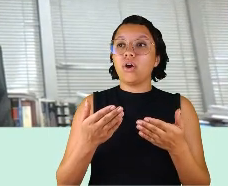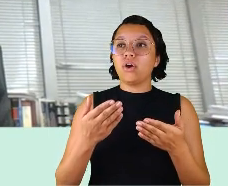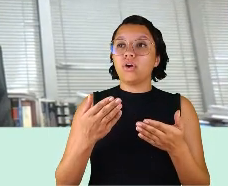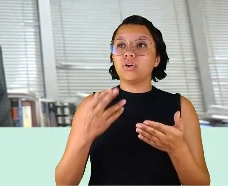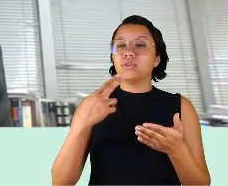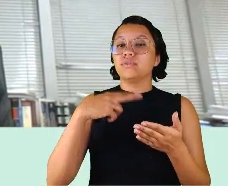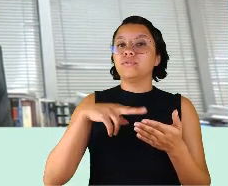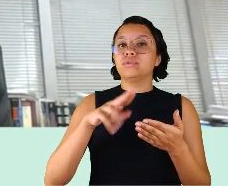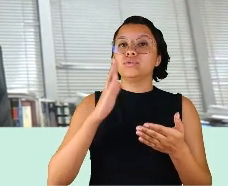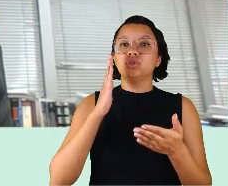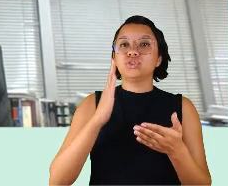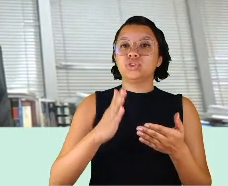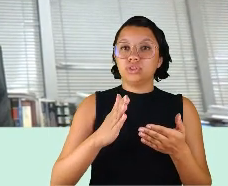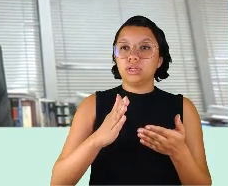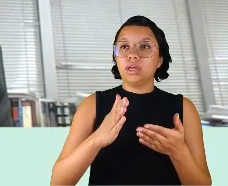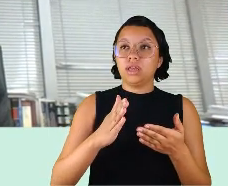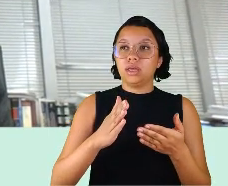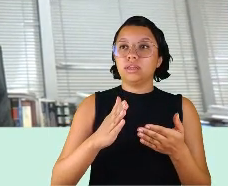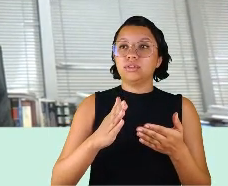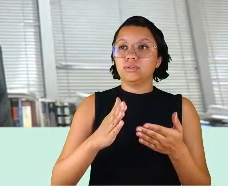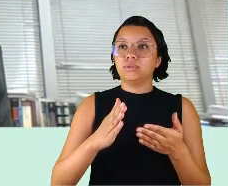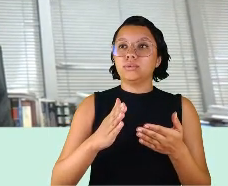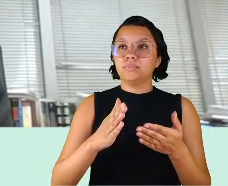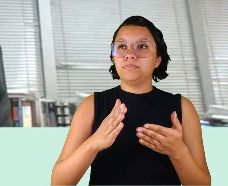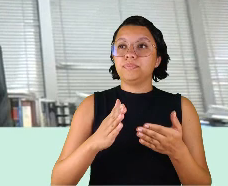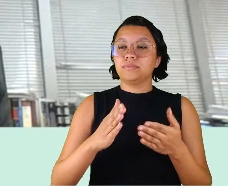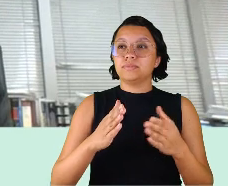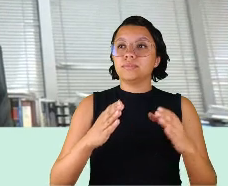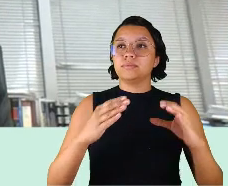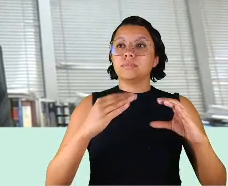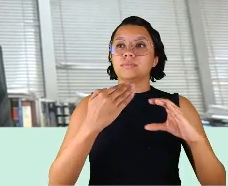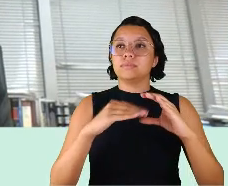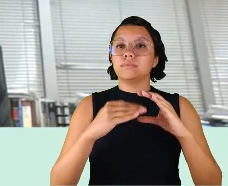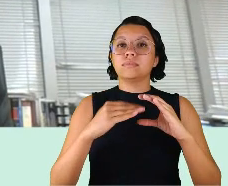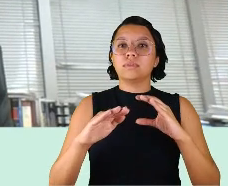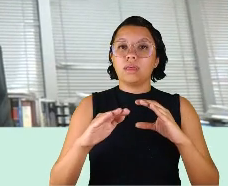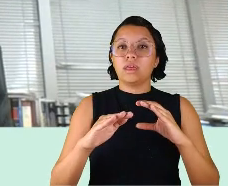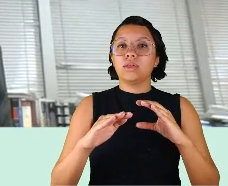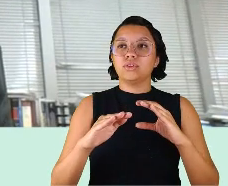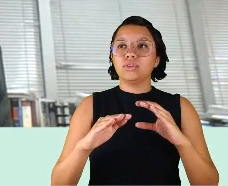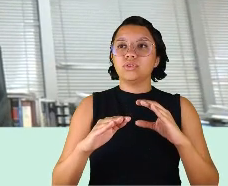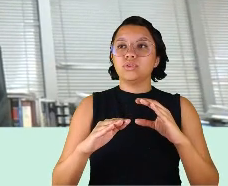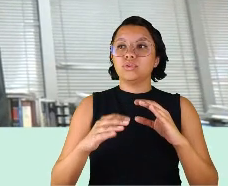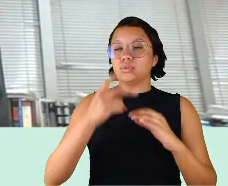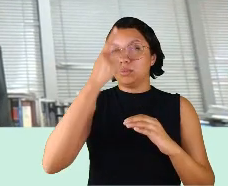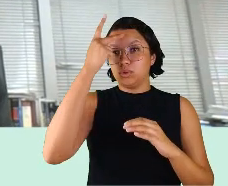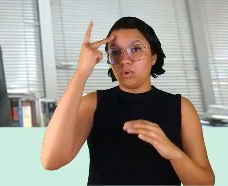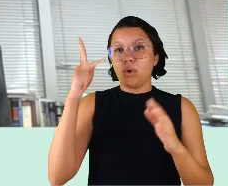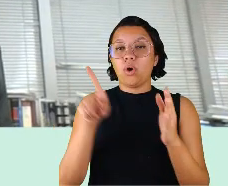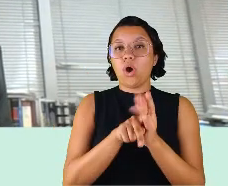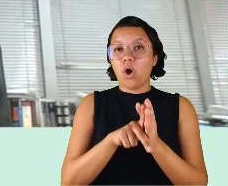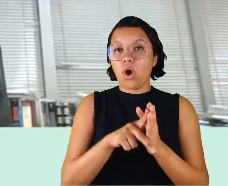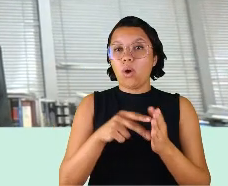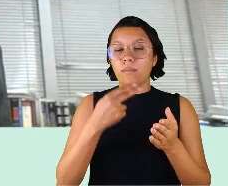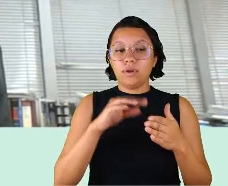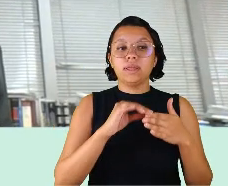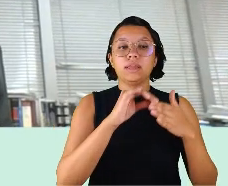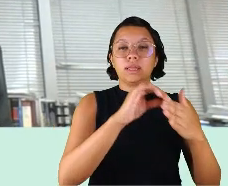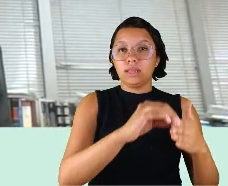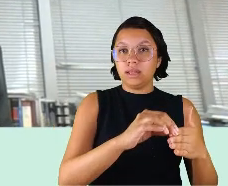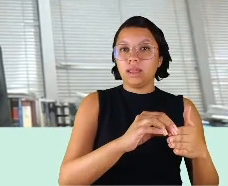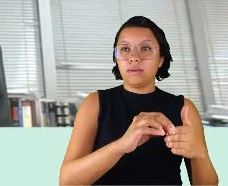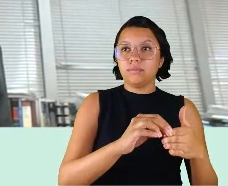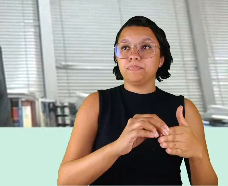entrar direto na caixa dos oficiais de justiça sem distribuir para as varas que querem isso, né? E as